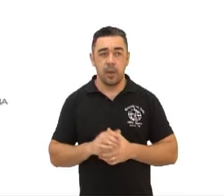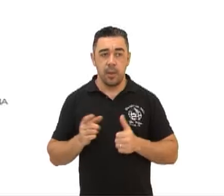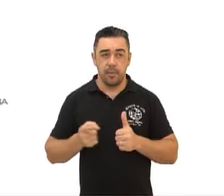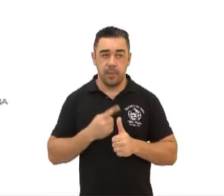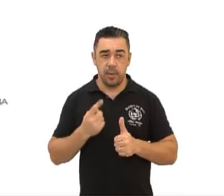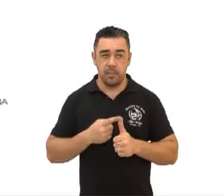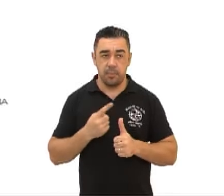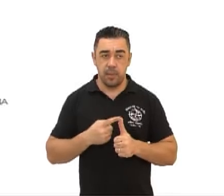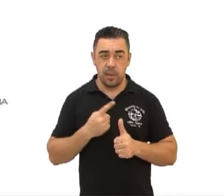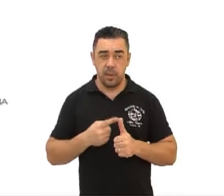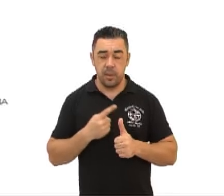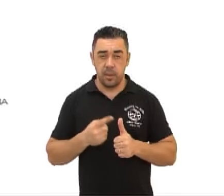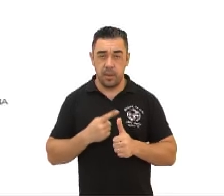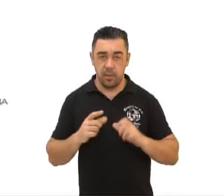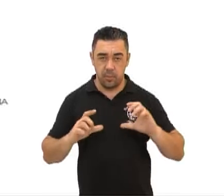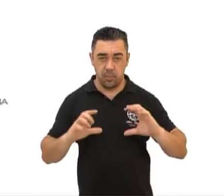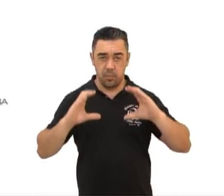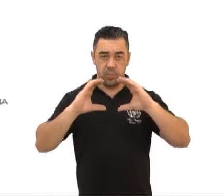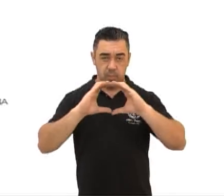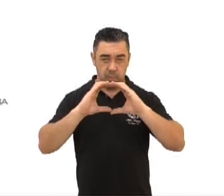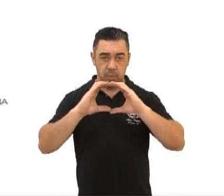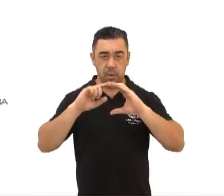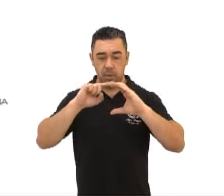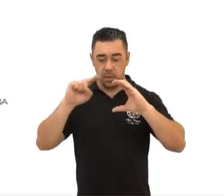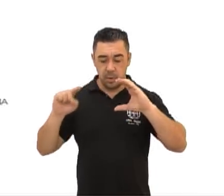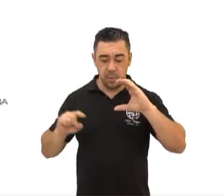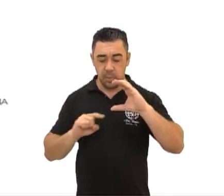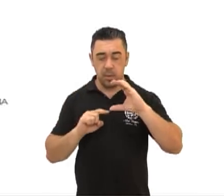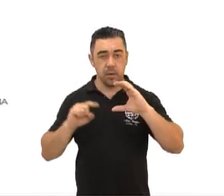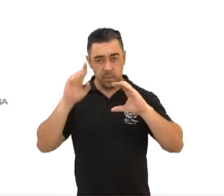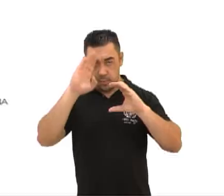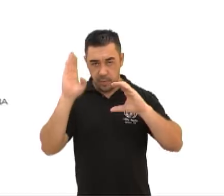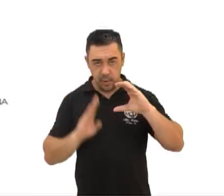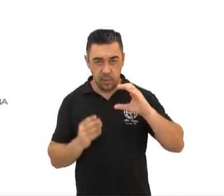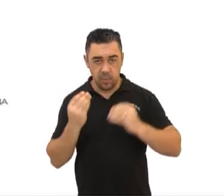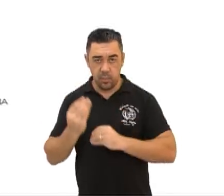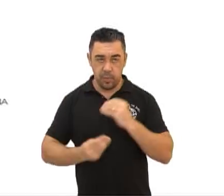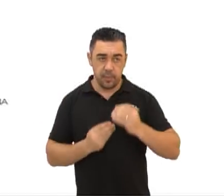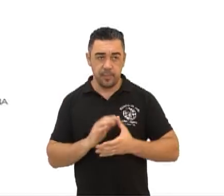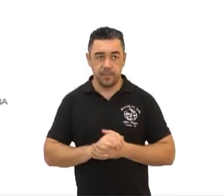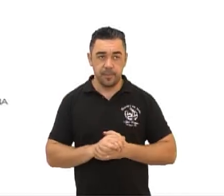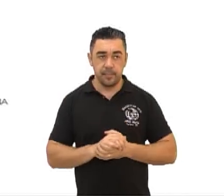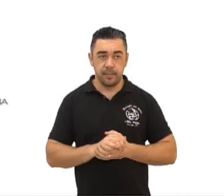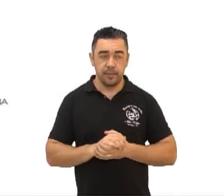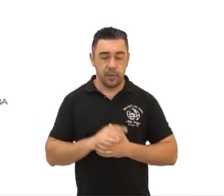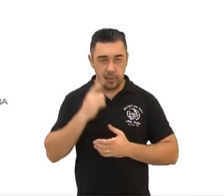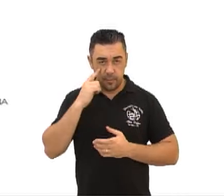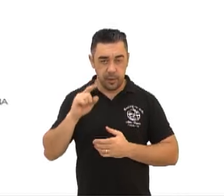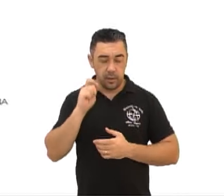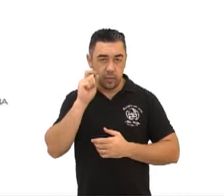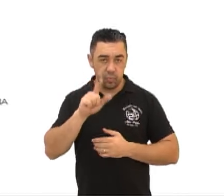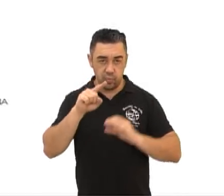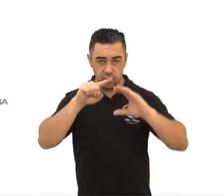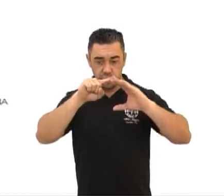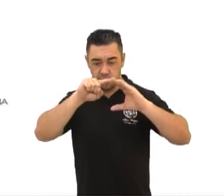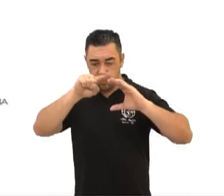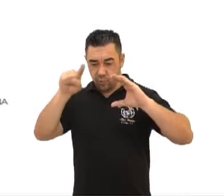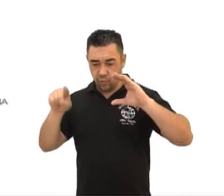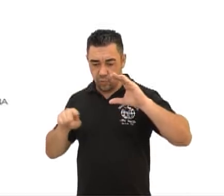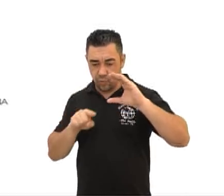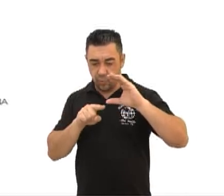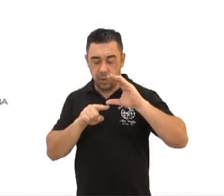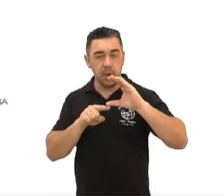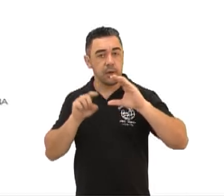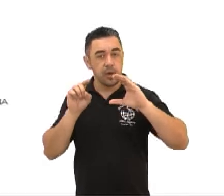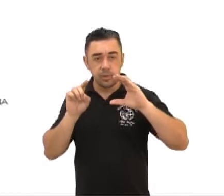primeiro gráfico aqui, é a distribuição do uso da água no Brasil. Então, toda essa parte aqui, ela corresponde à agricultura.